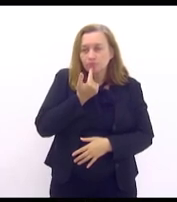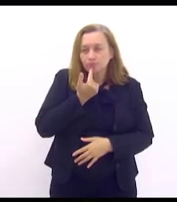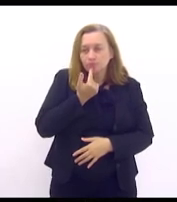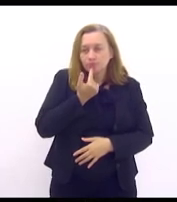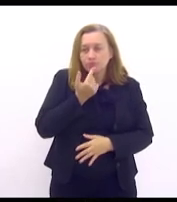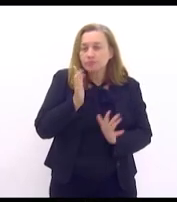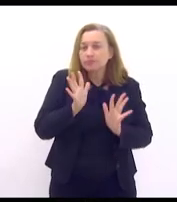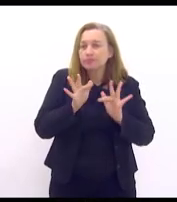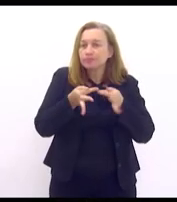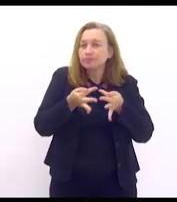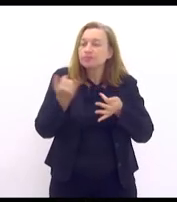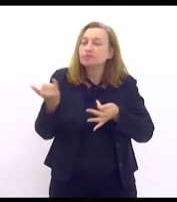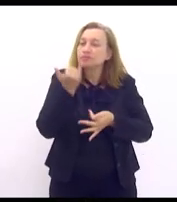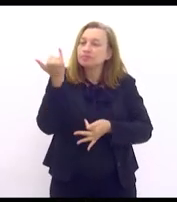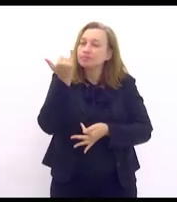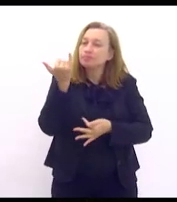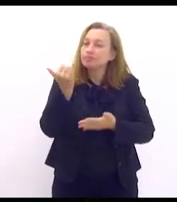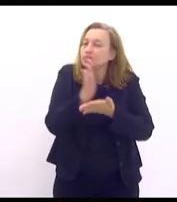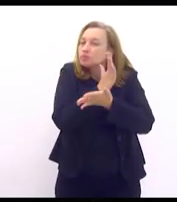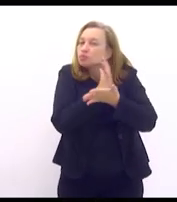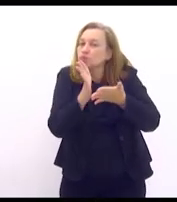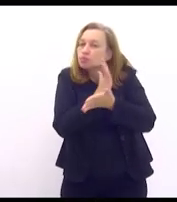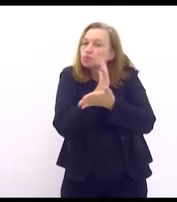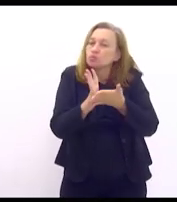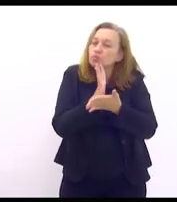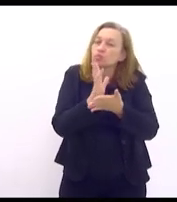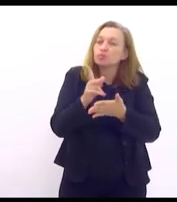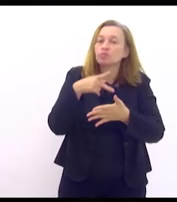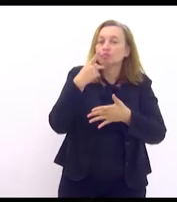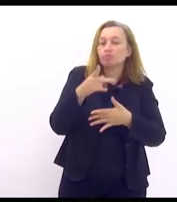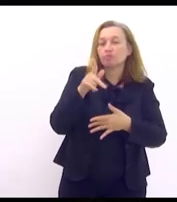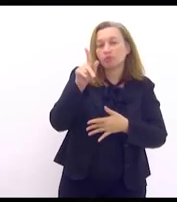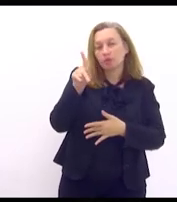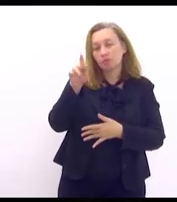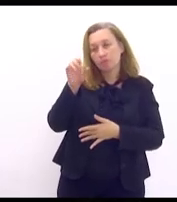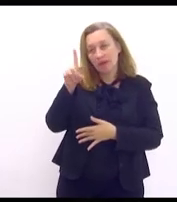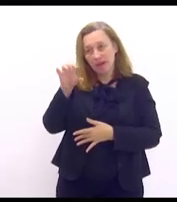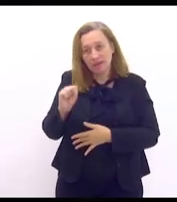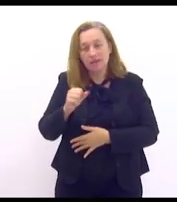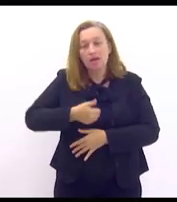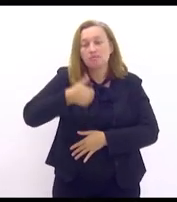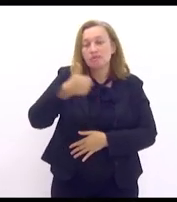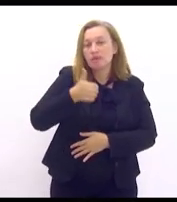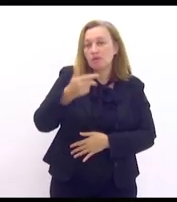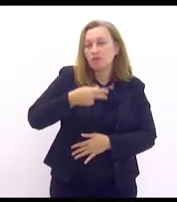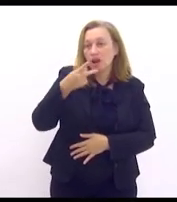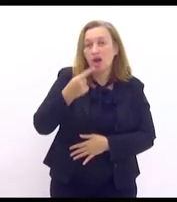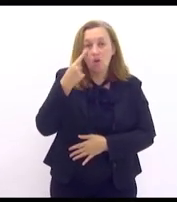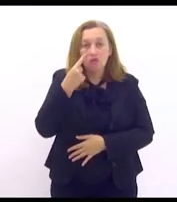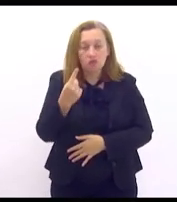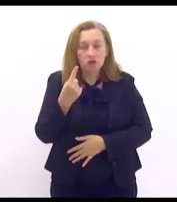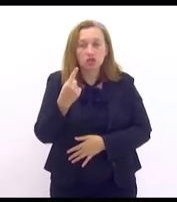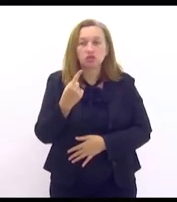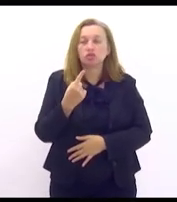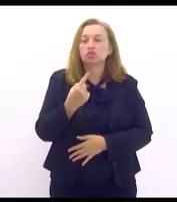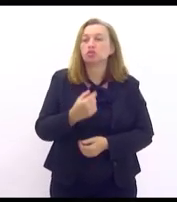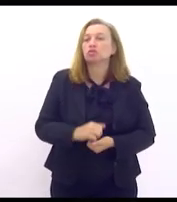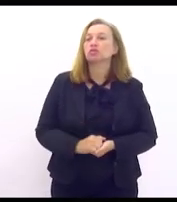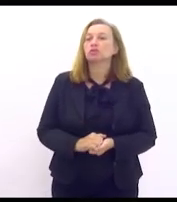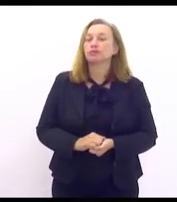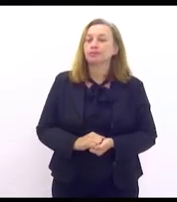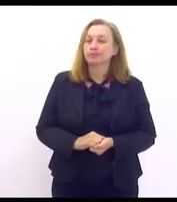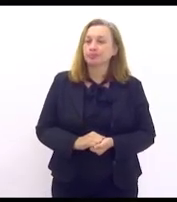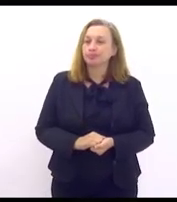sucinta, importante fazer algumas observações sobre o PED. Primeiro, dizer que eu vejo com muito bons olhos